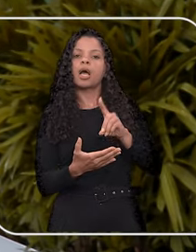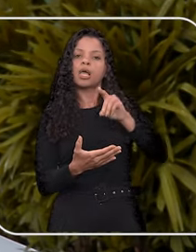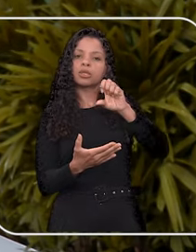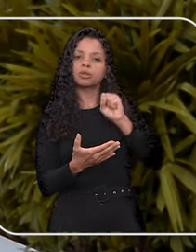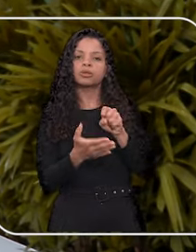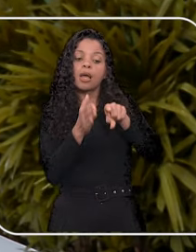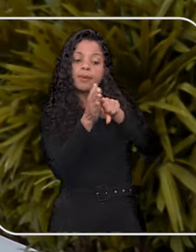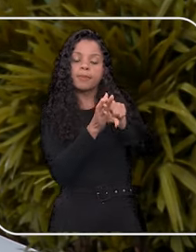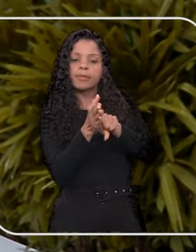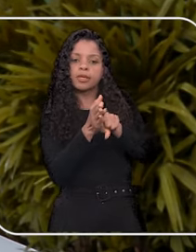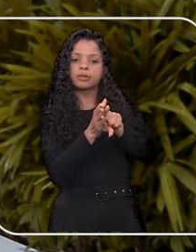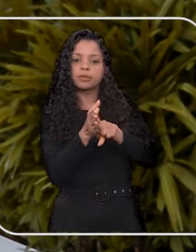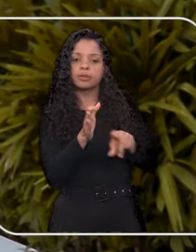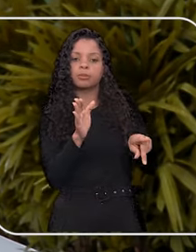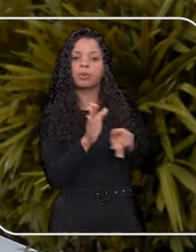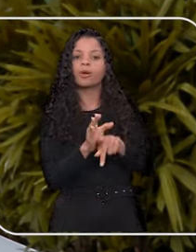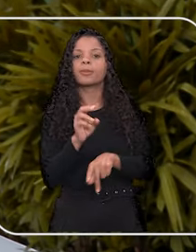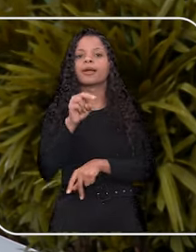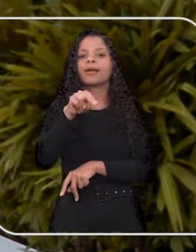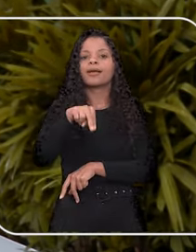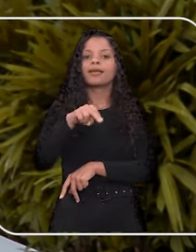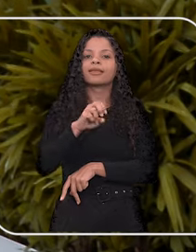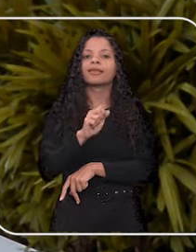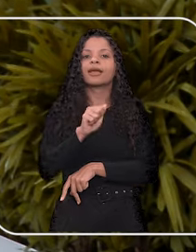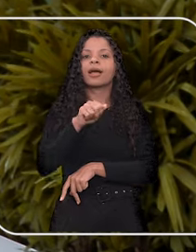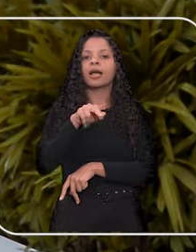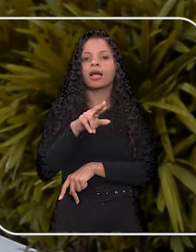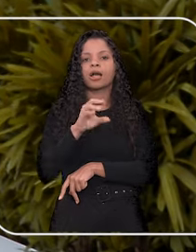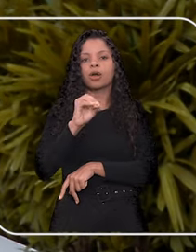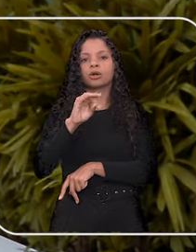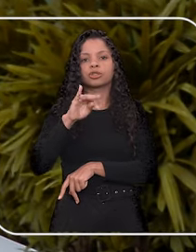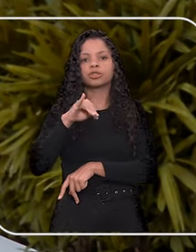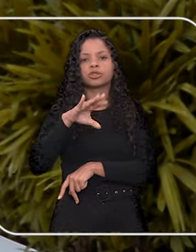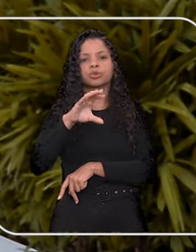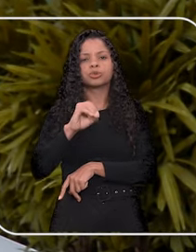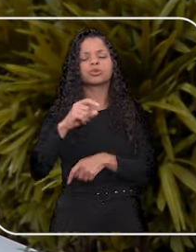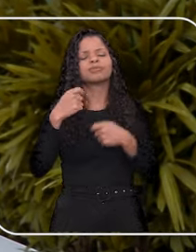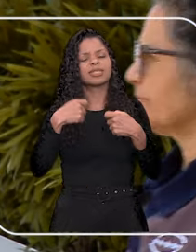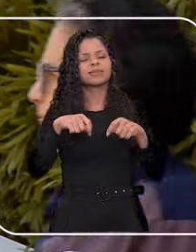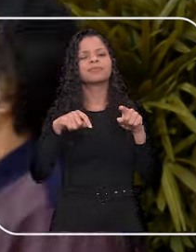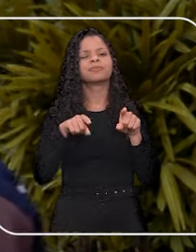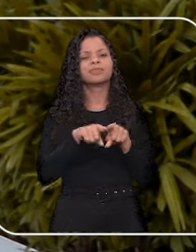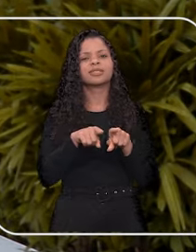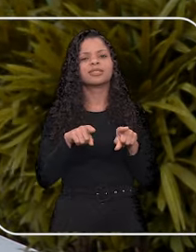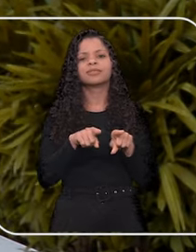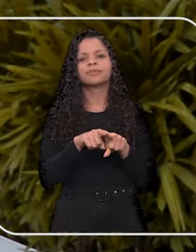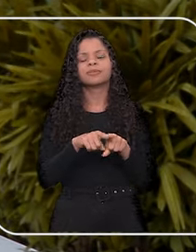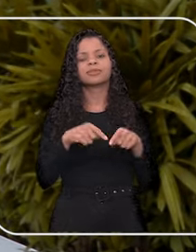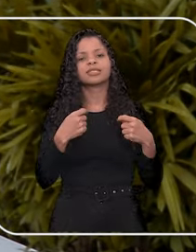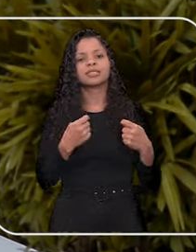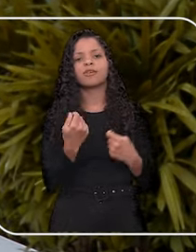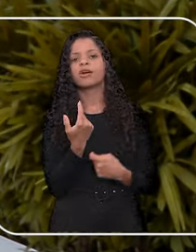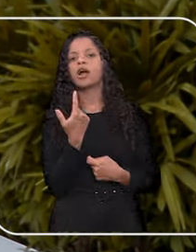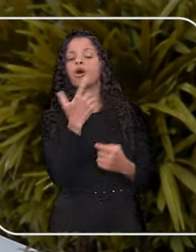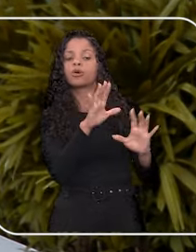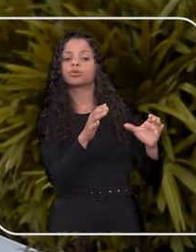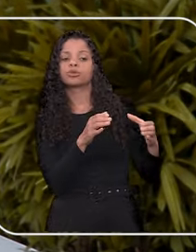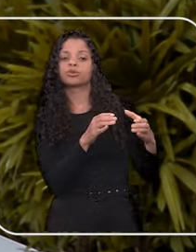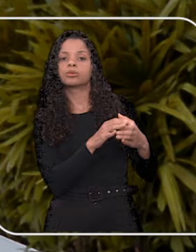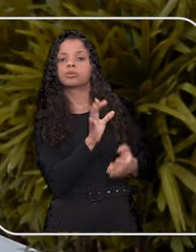Investigações sobre narcóticos mas deveria ter sido realizada pelo grupo de atuação especial de repressão ao Crime